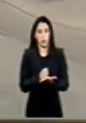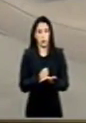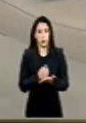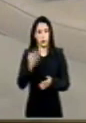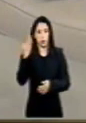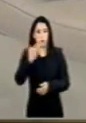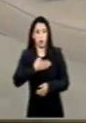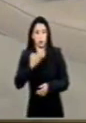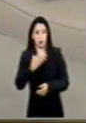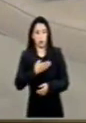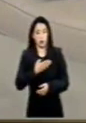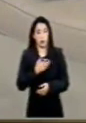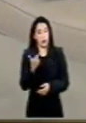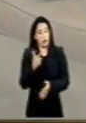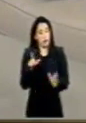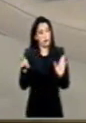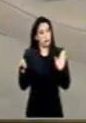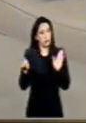colhida de forma ilegal,